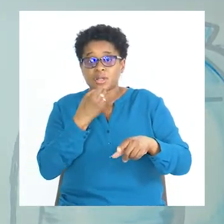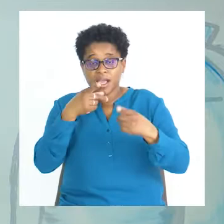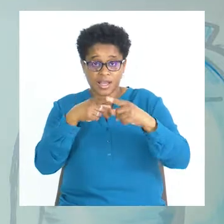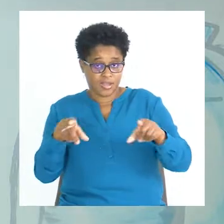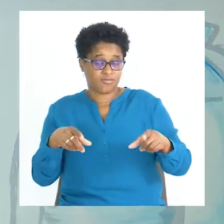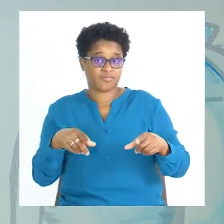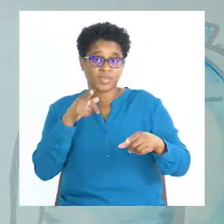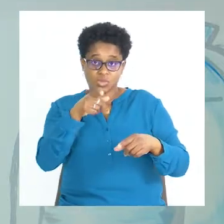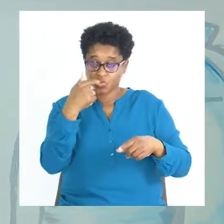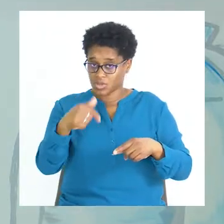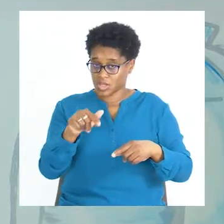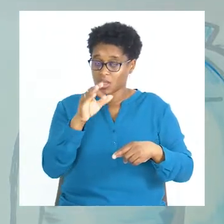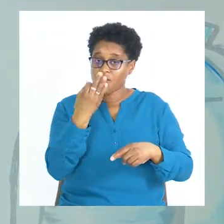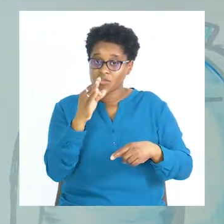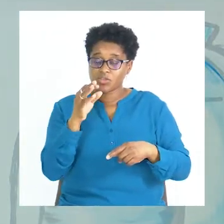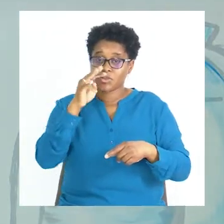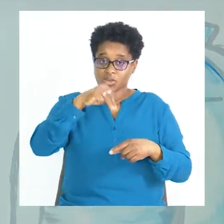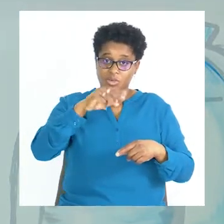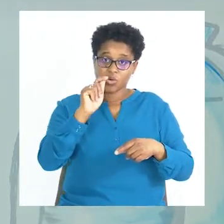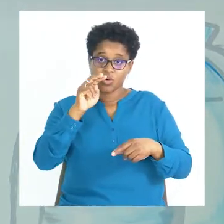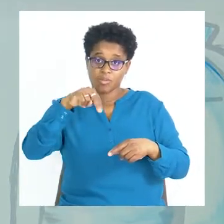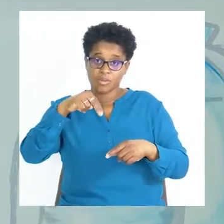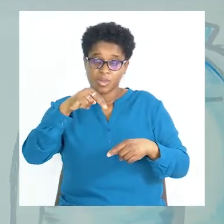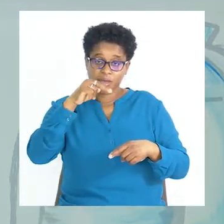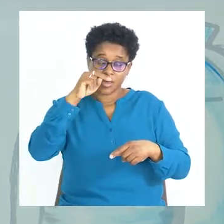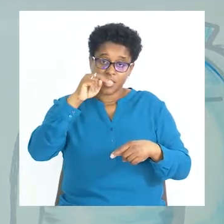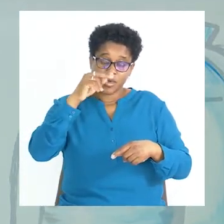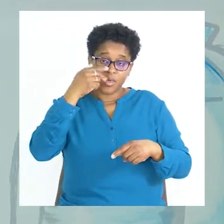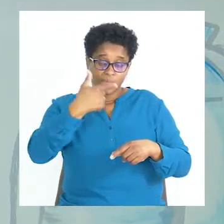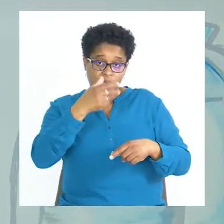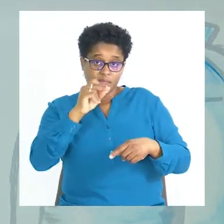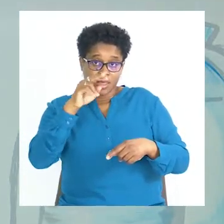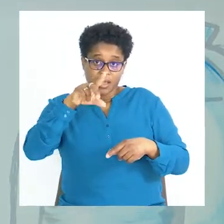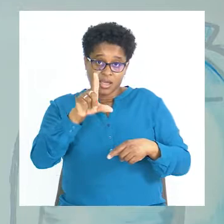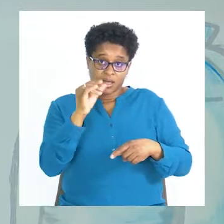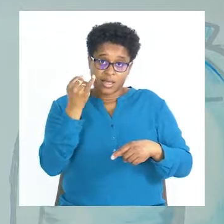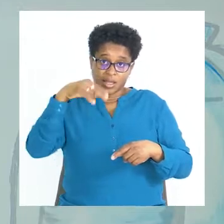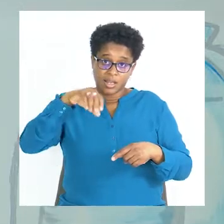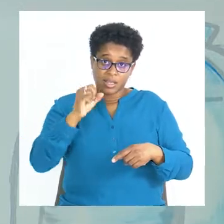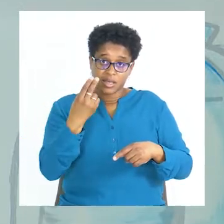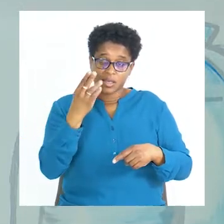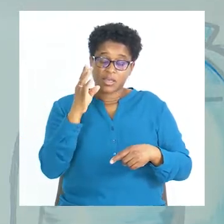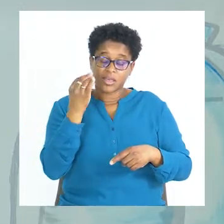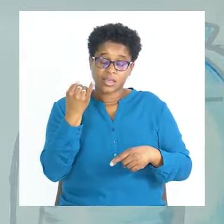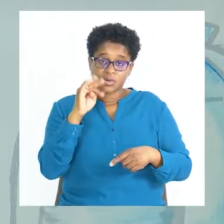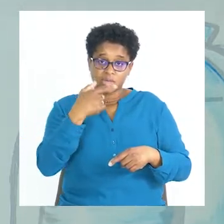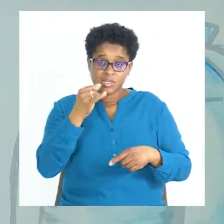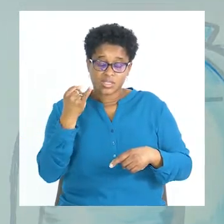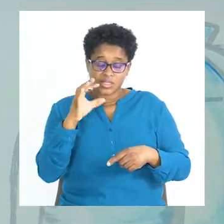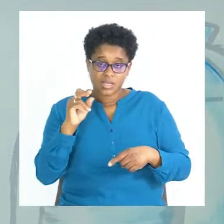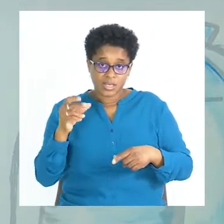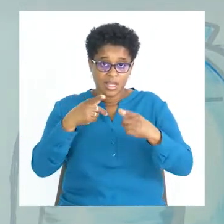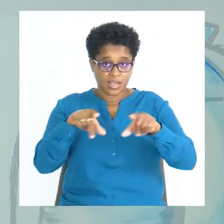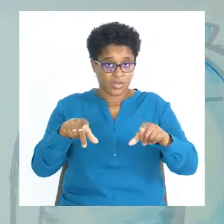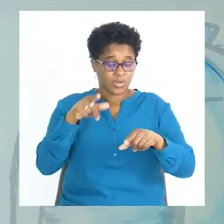tu tens aquilo que é a função metalinguística da língua, que é aquela que explica a própria língua. Está bem?